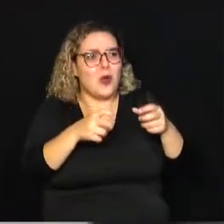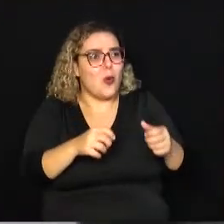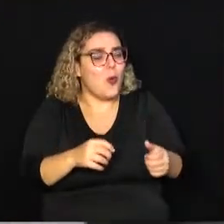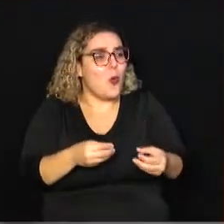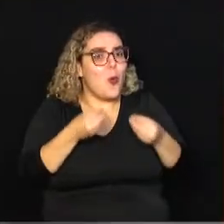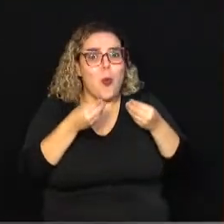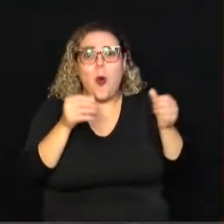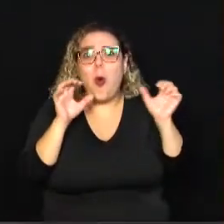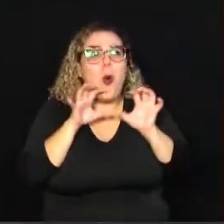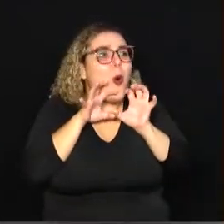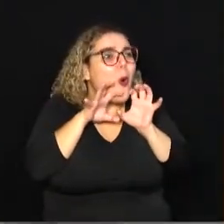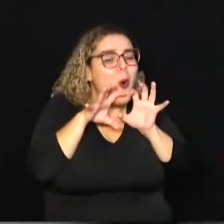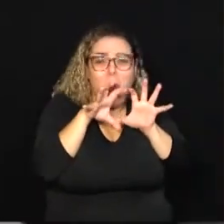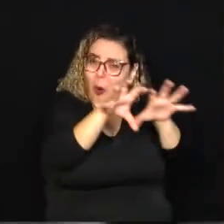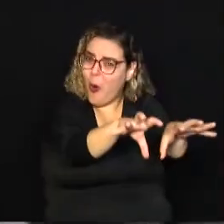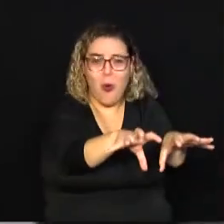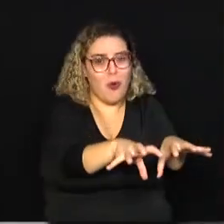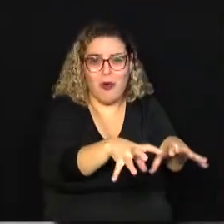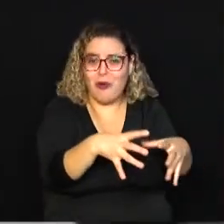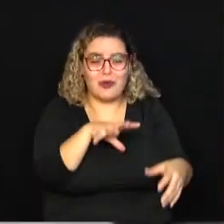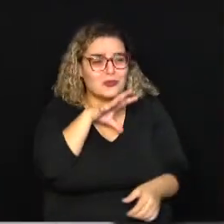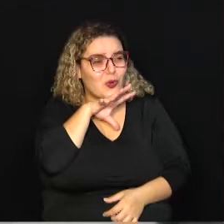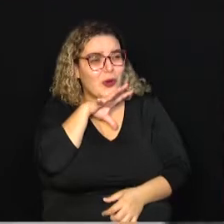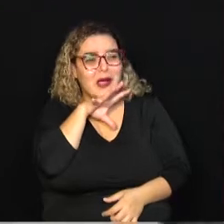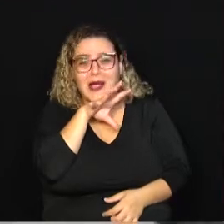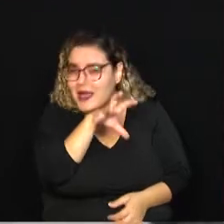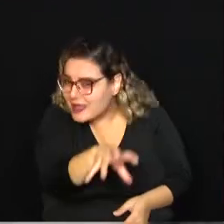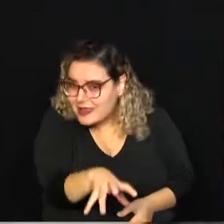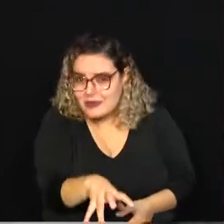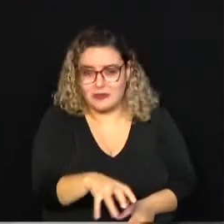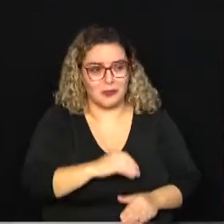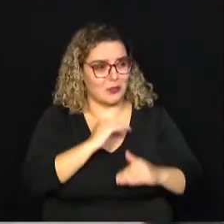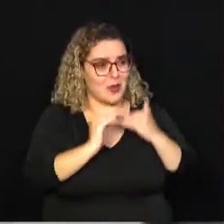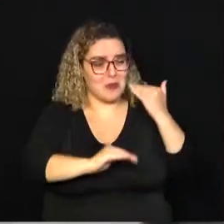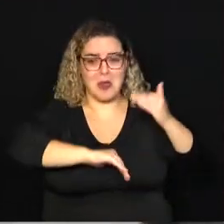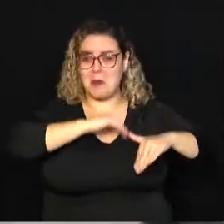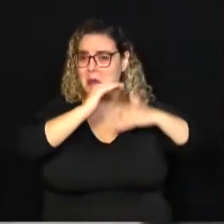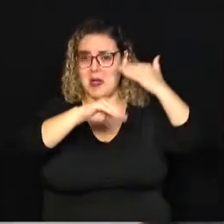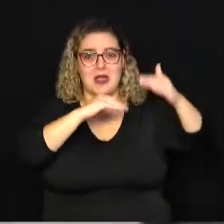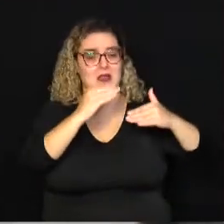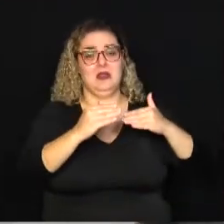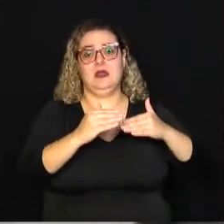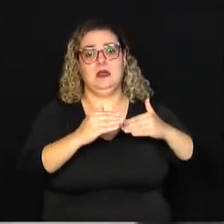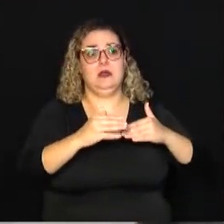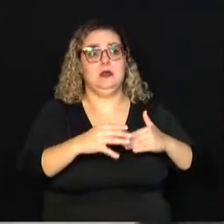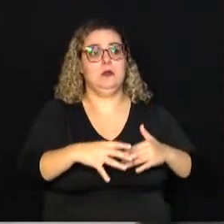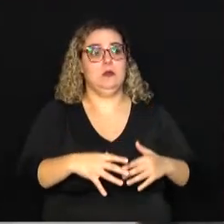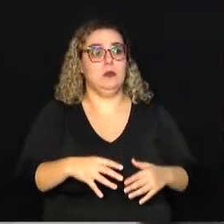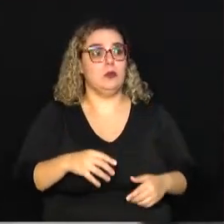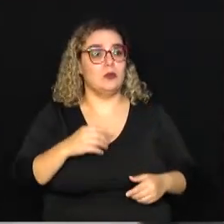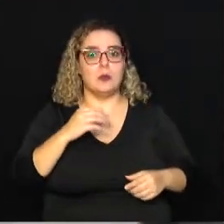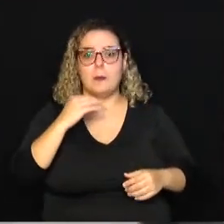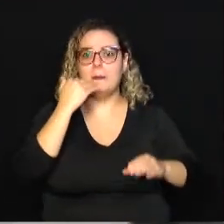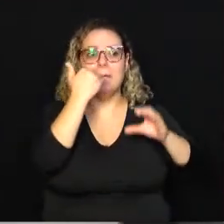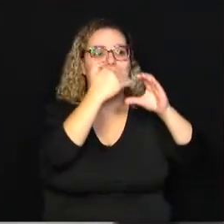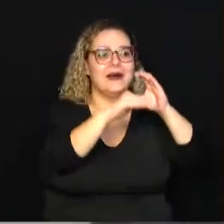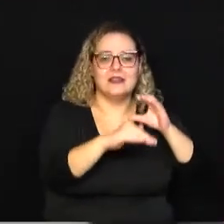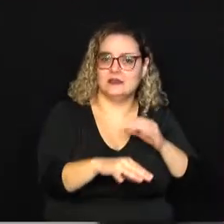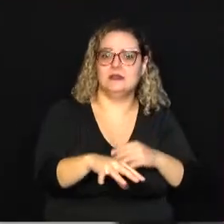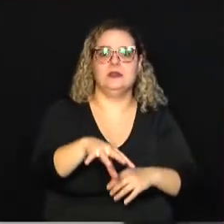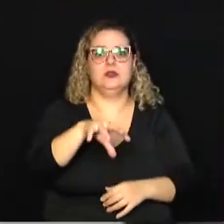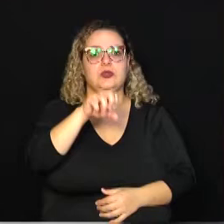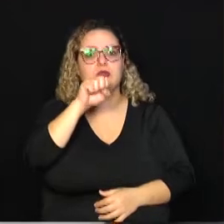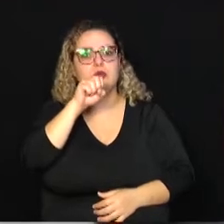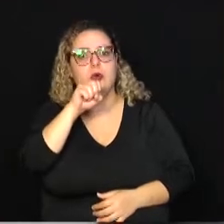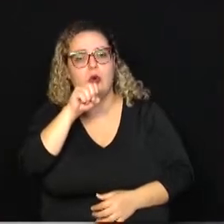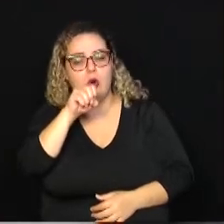prevista porque viu-se gradualmente o aumento da demanda por oxigênio em Manaus, foram feitos alertas ao